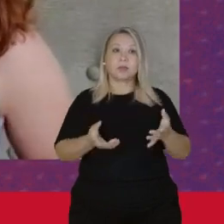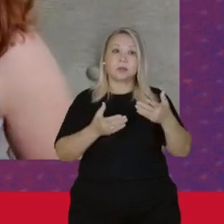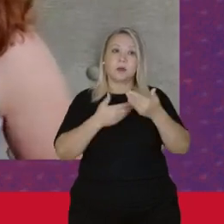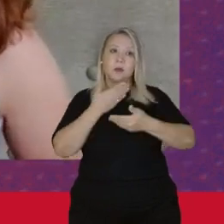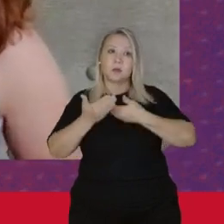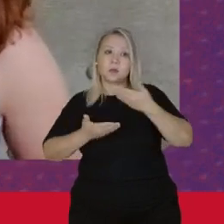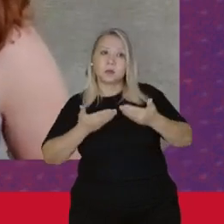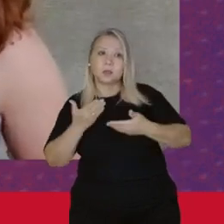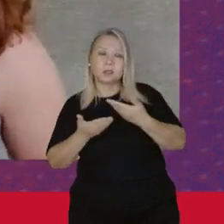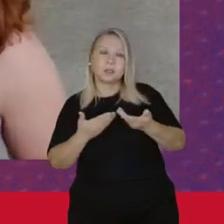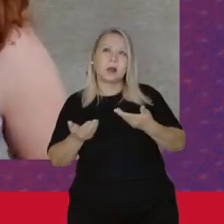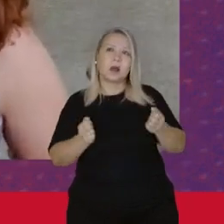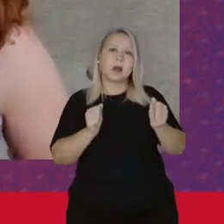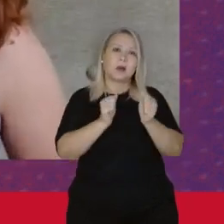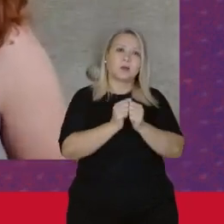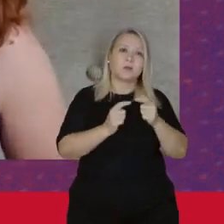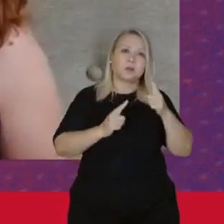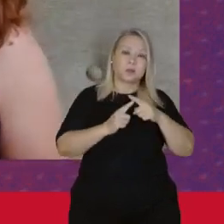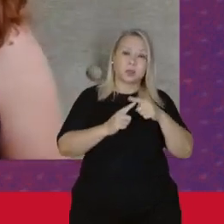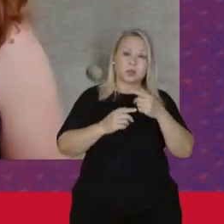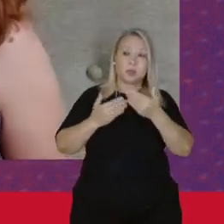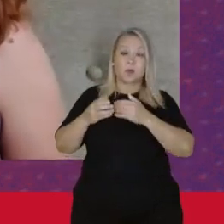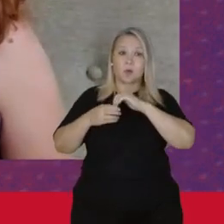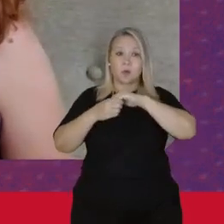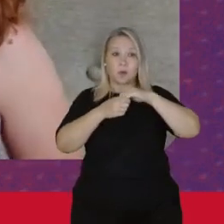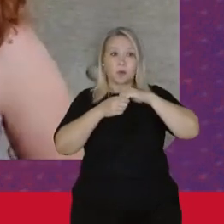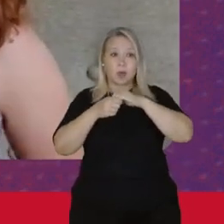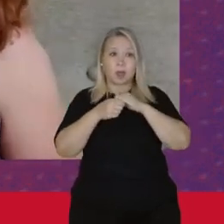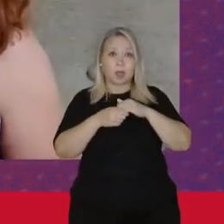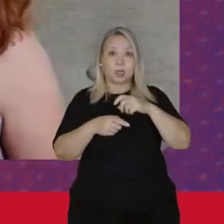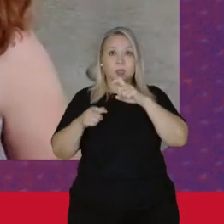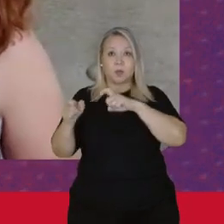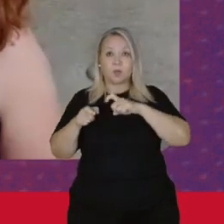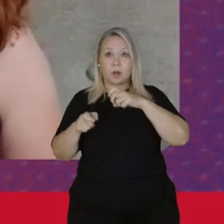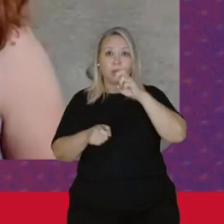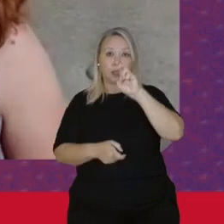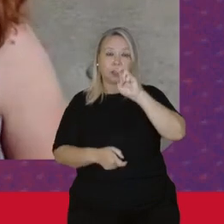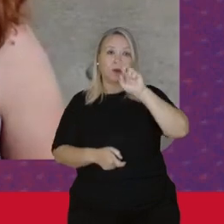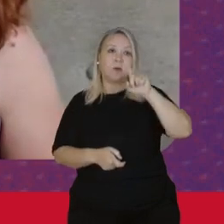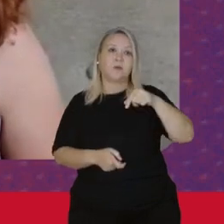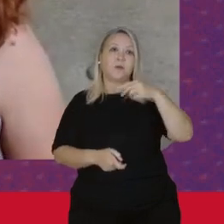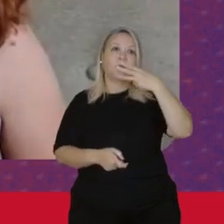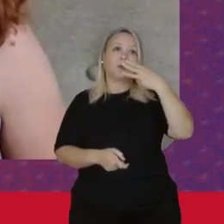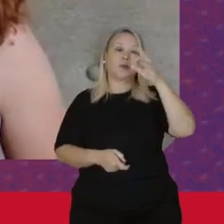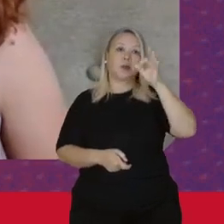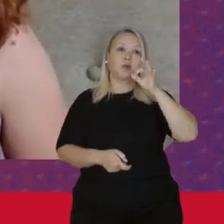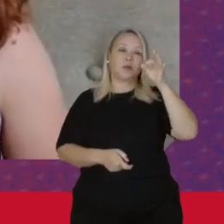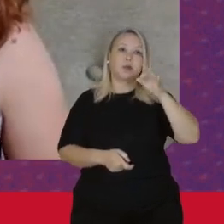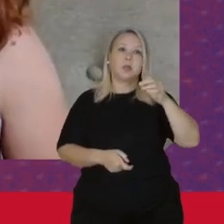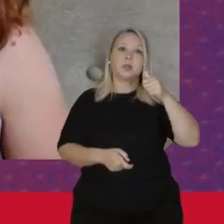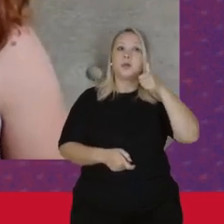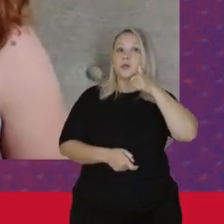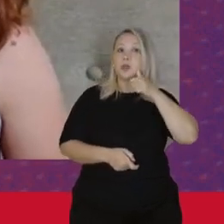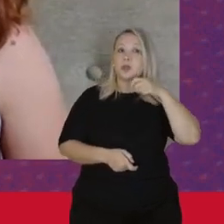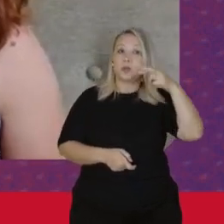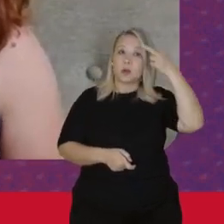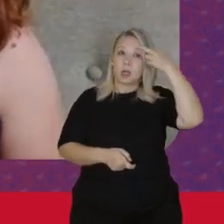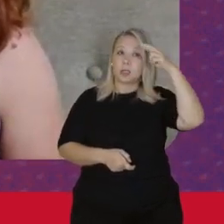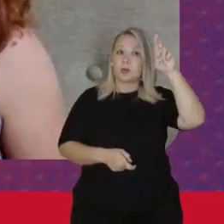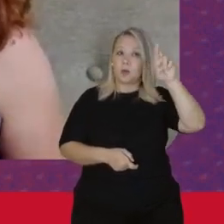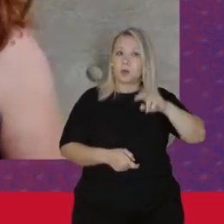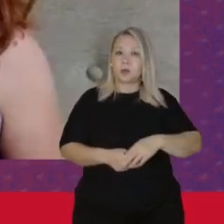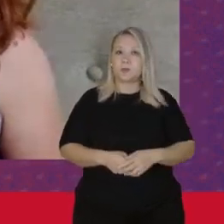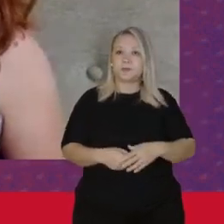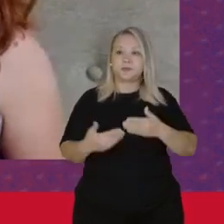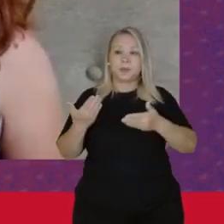algum tipo de associação ou cooperativa rural. São apenas 5,3% das mulheres proprietárias são cooperadas, enquanto